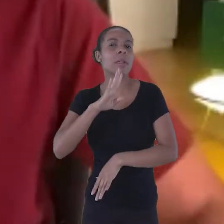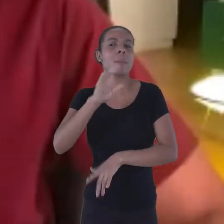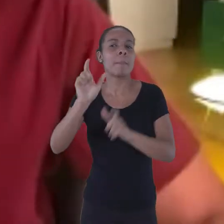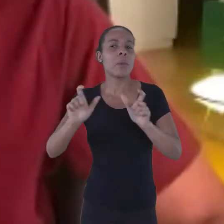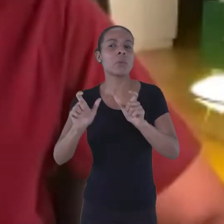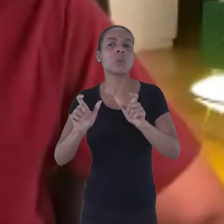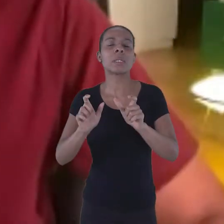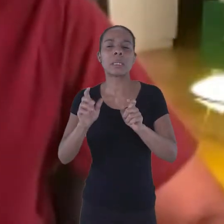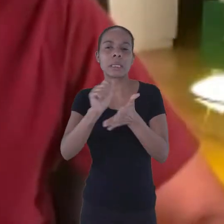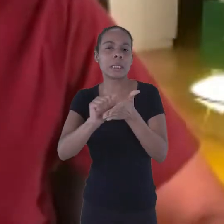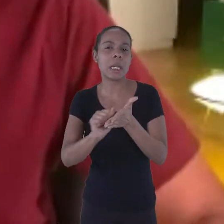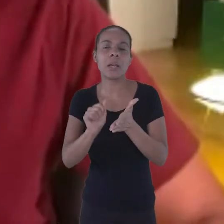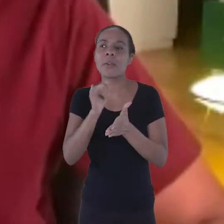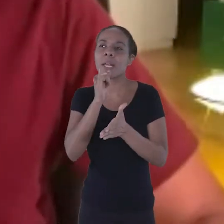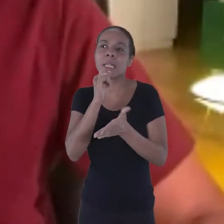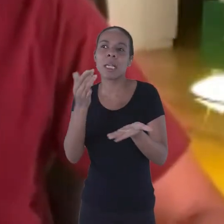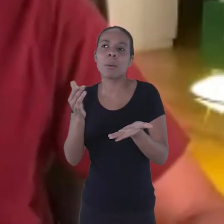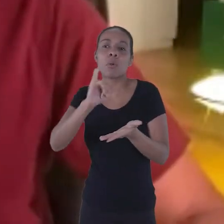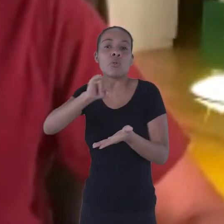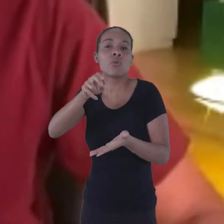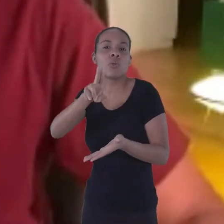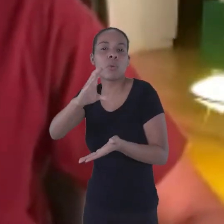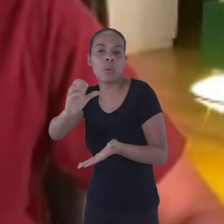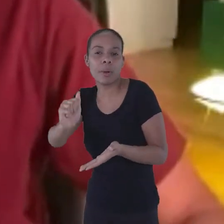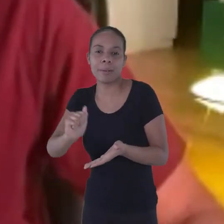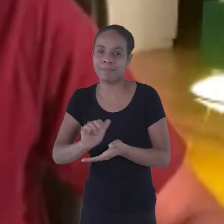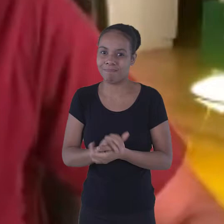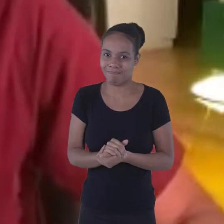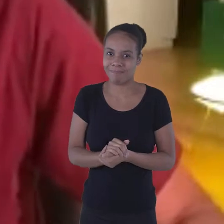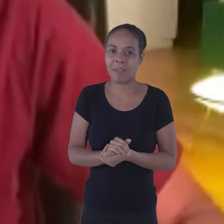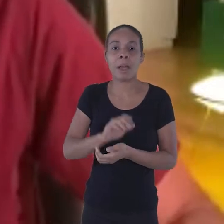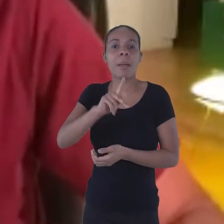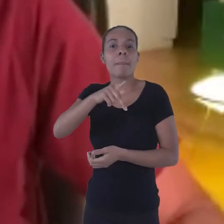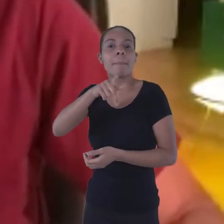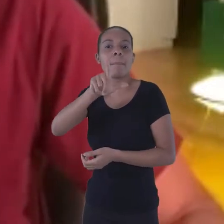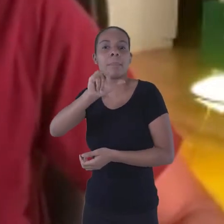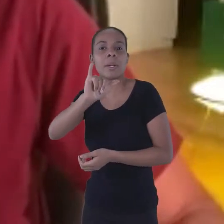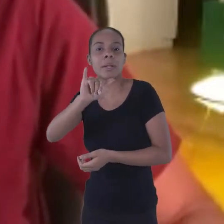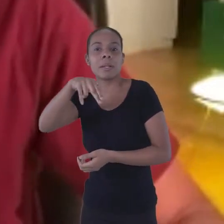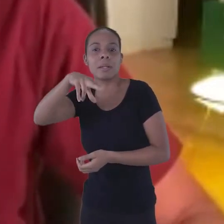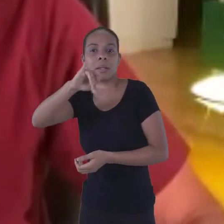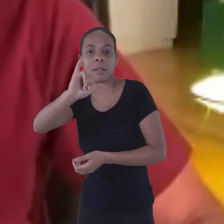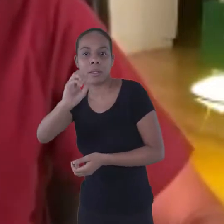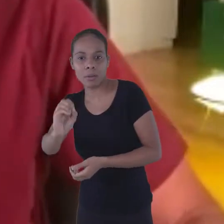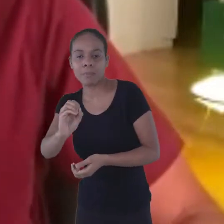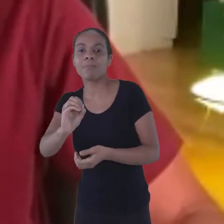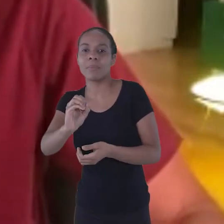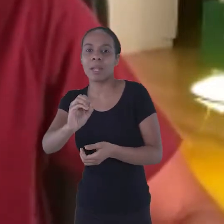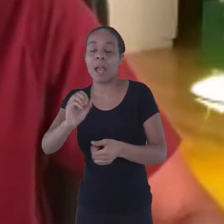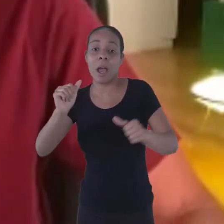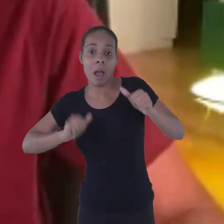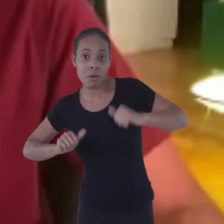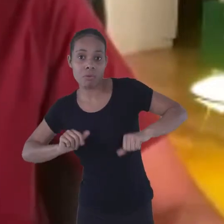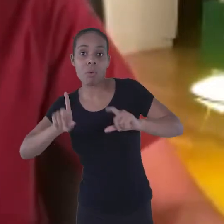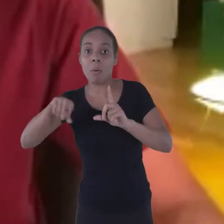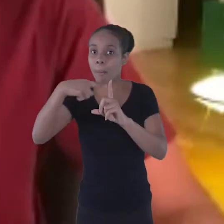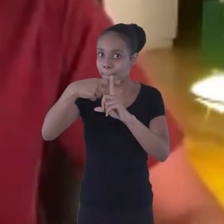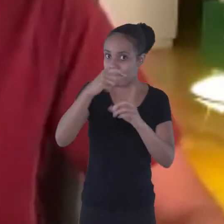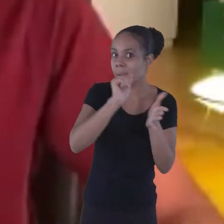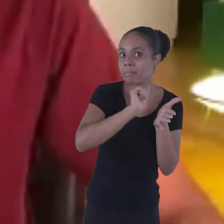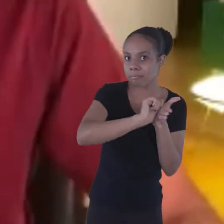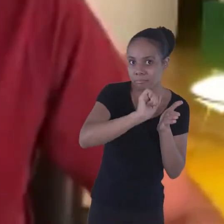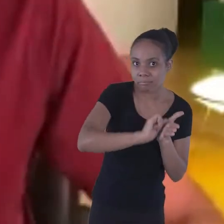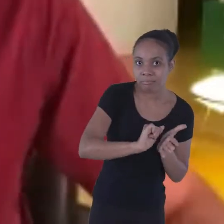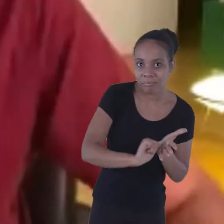temos o Juca de Oliveira, né? O próprio Plínio Marcos, que era ator, mas era também escritor, né?